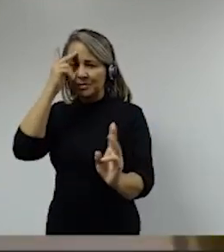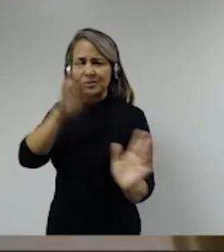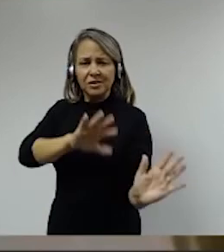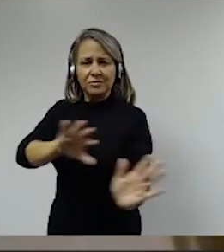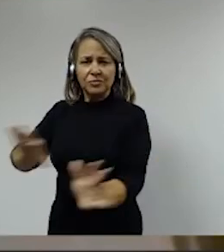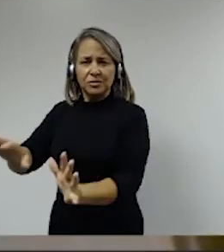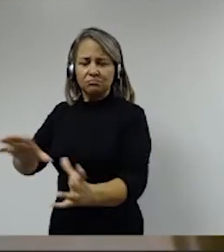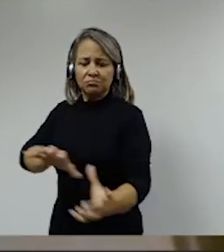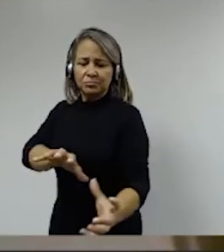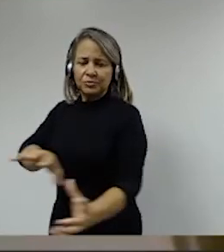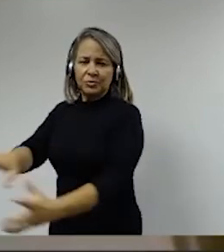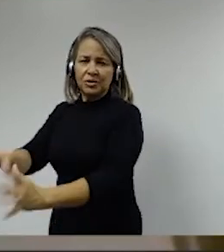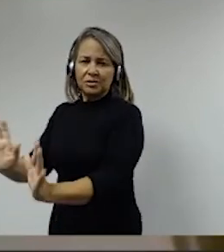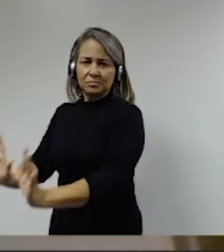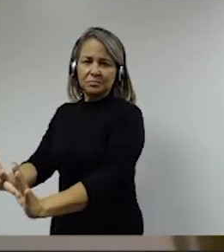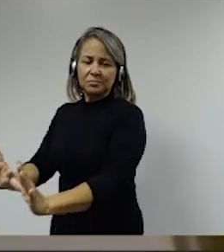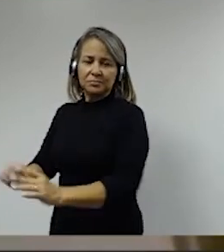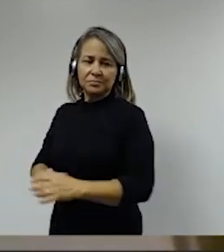né?